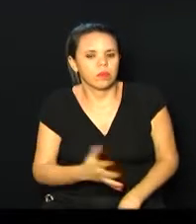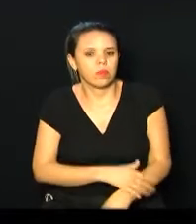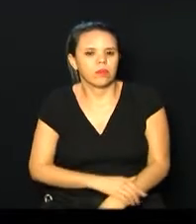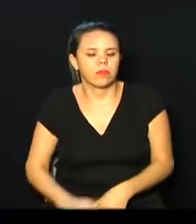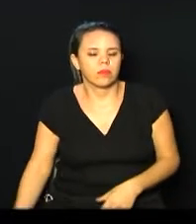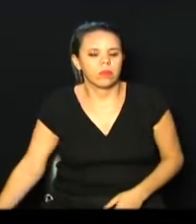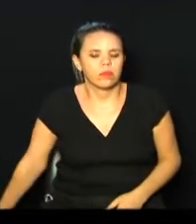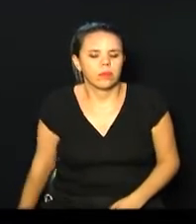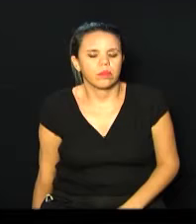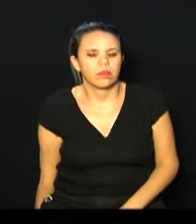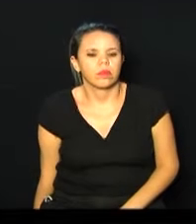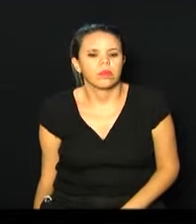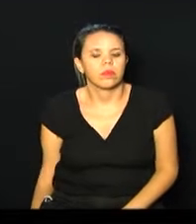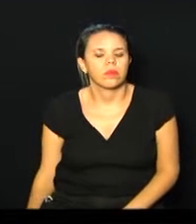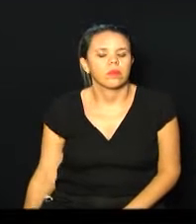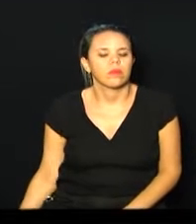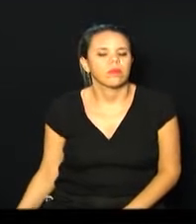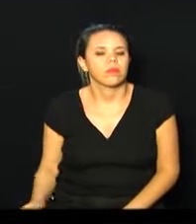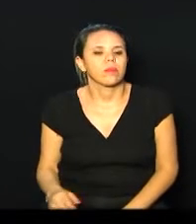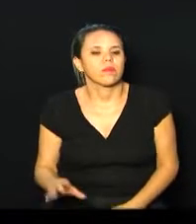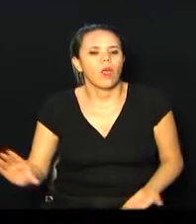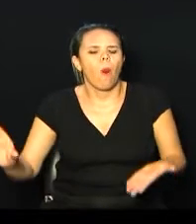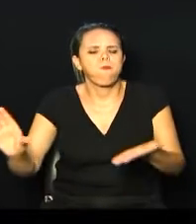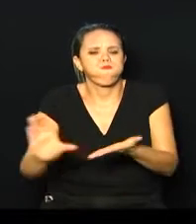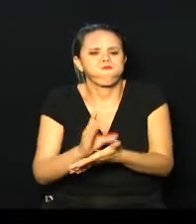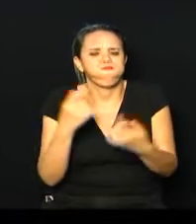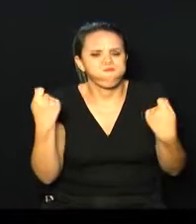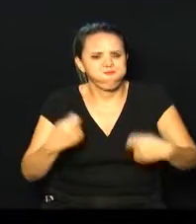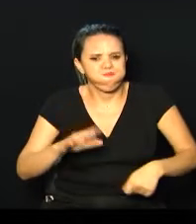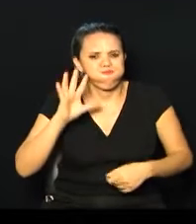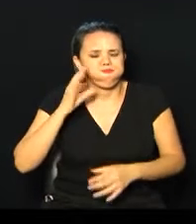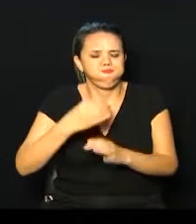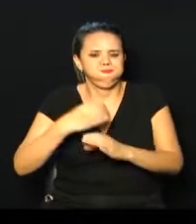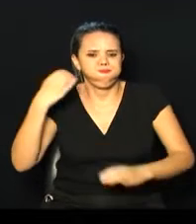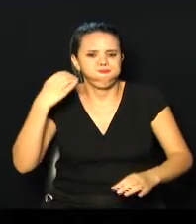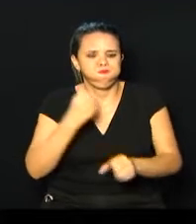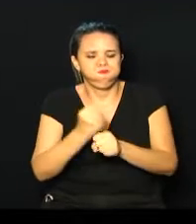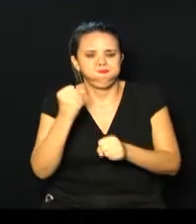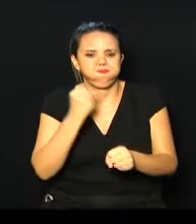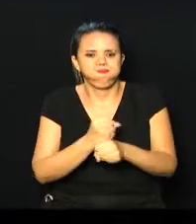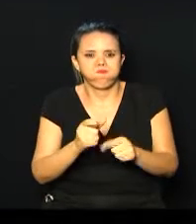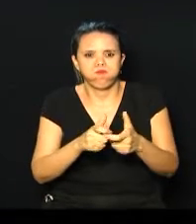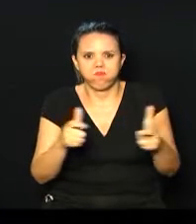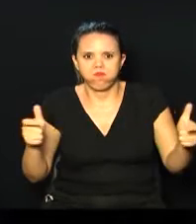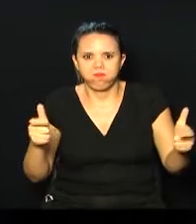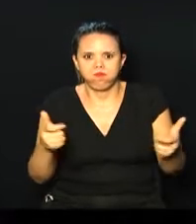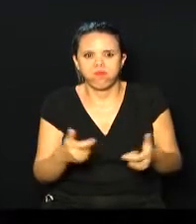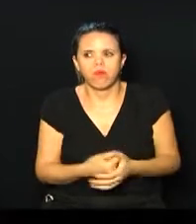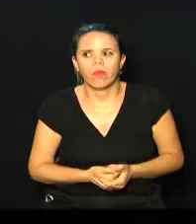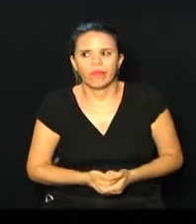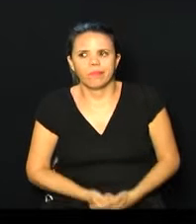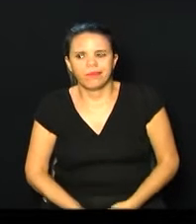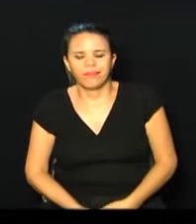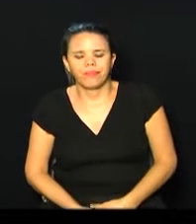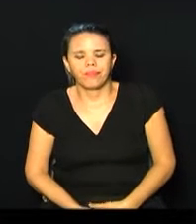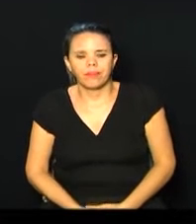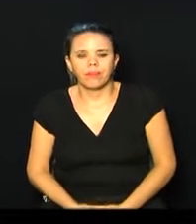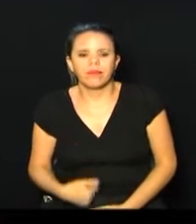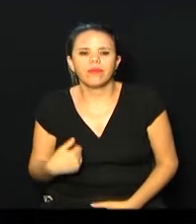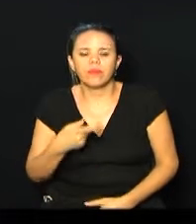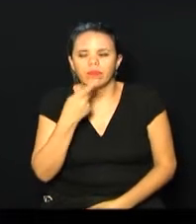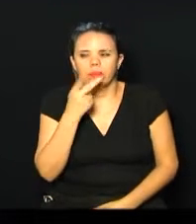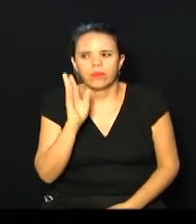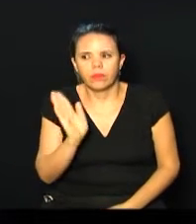ela passa por grandes investimentos e obras de engenharia de grande vulto. E isso mencionado